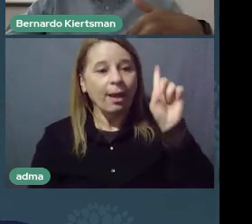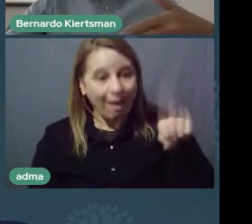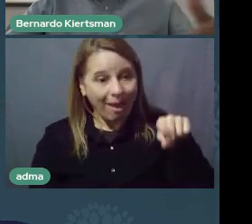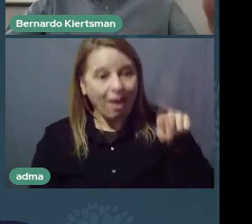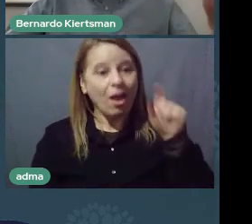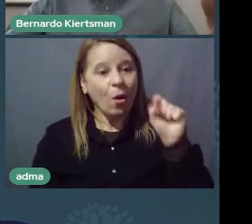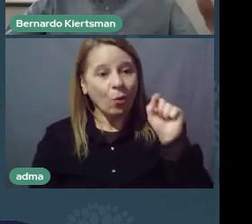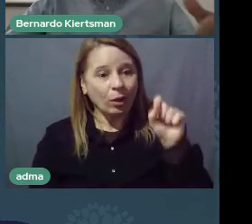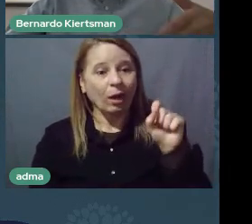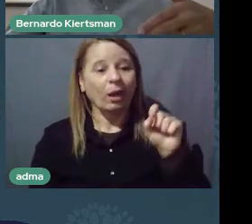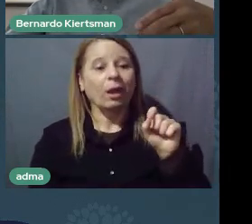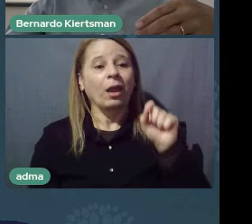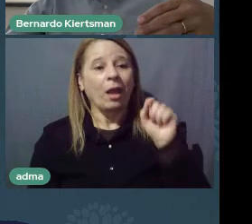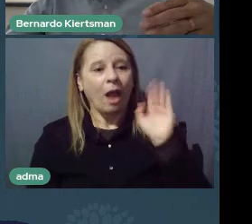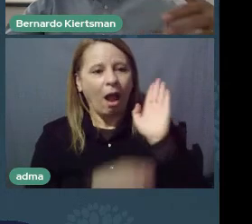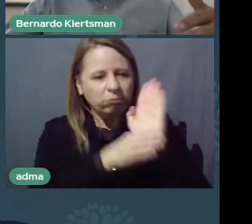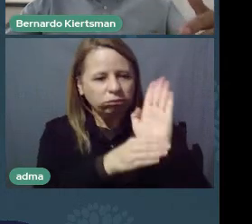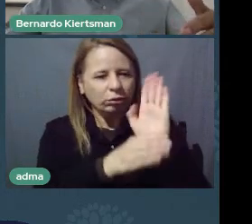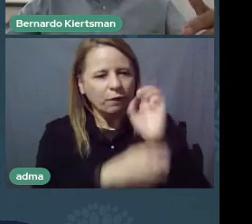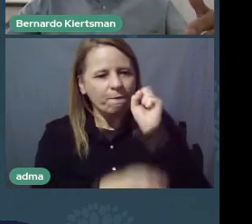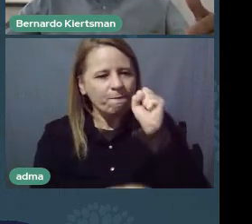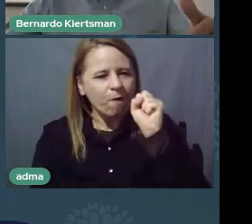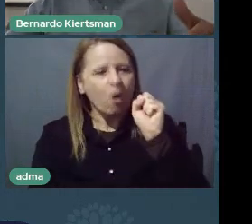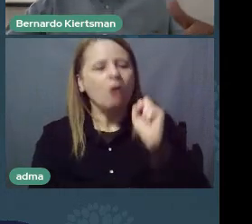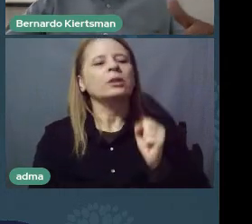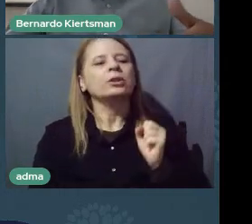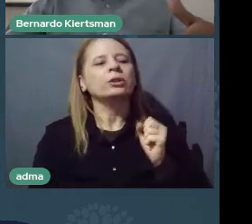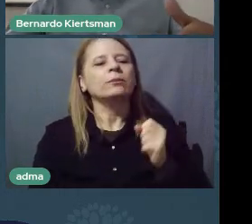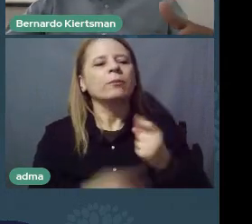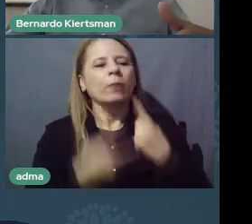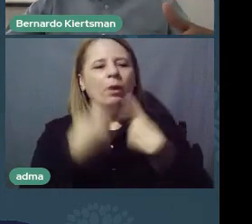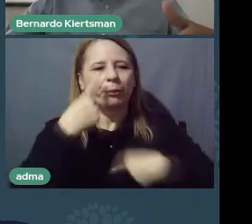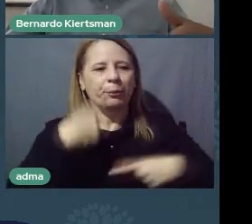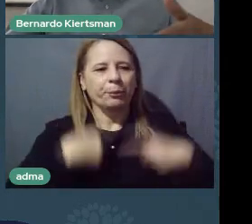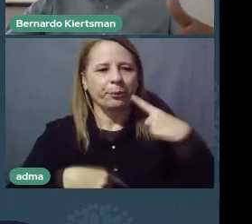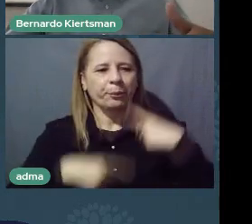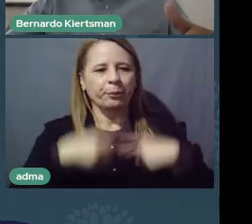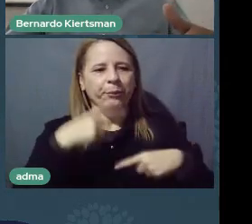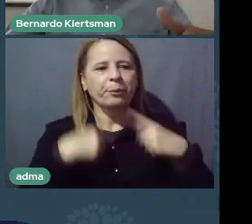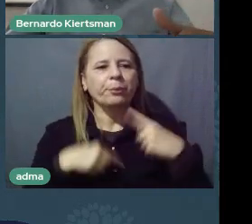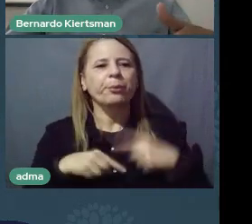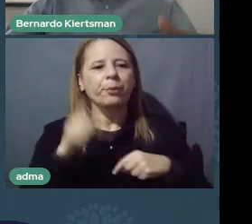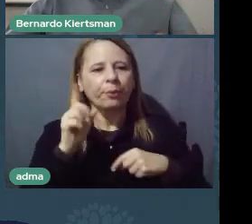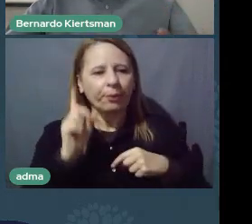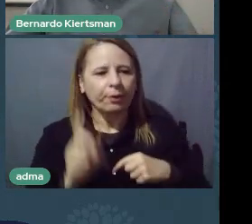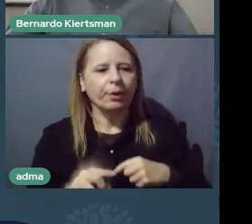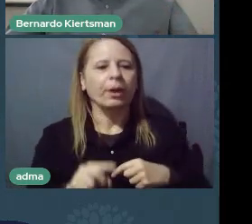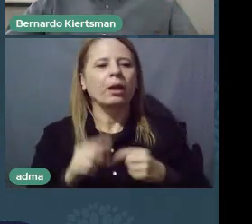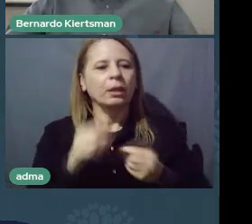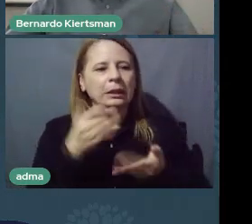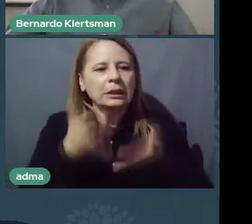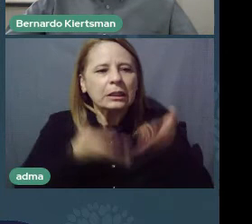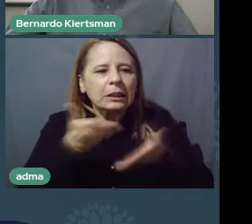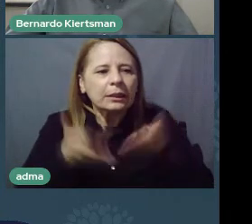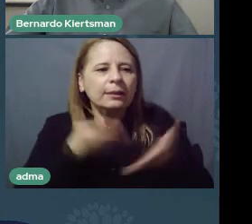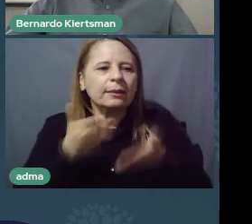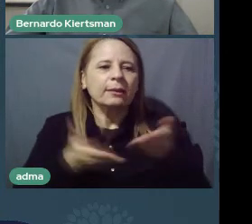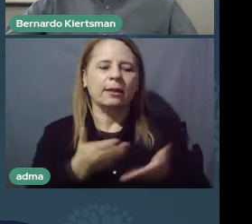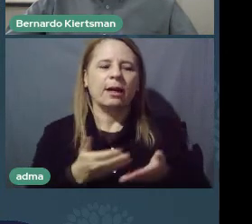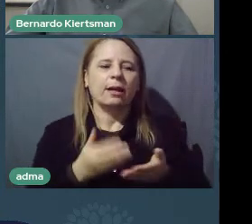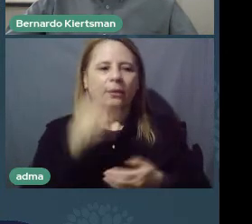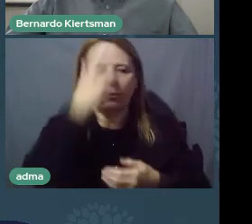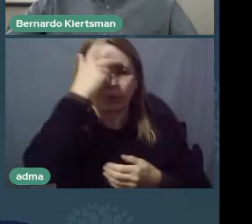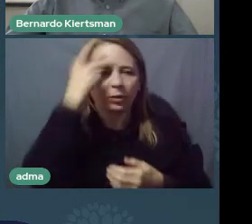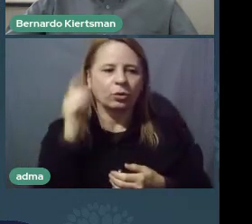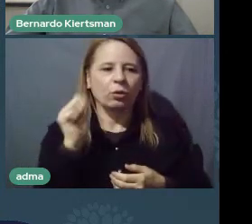anti-inflamatório extremamente potente e a via inalatória é a via escolhida para o tratamento dos asmáticos. E